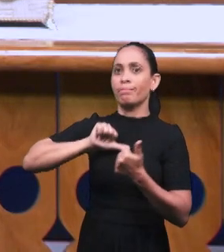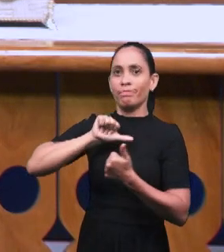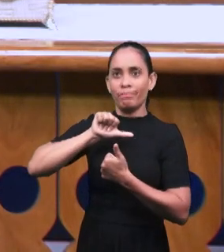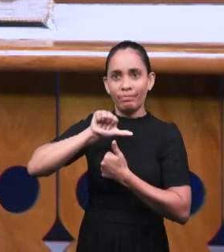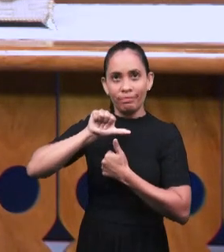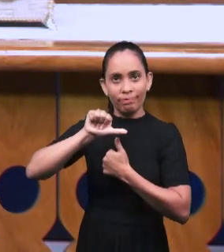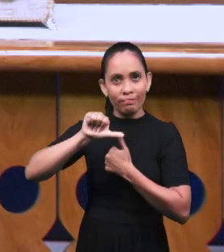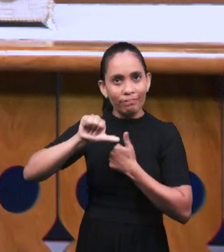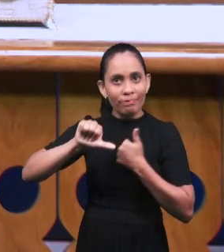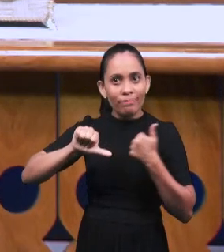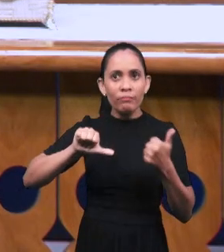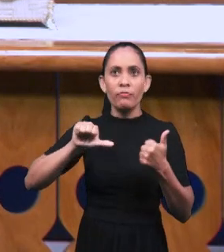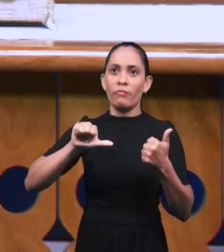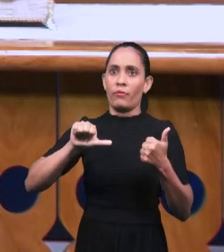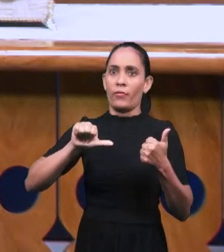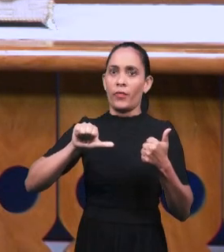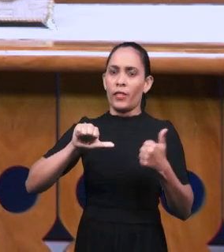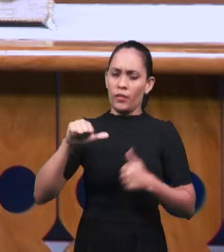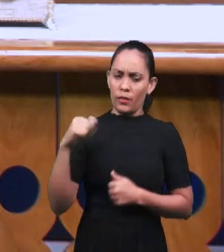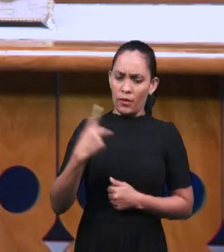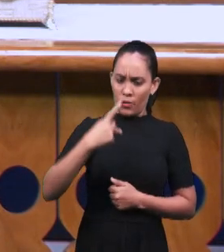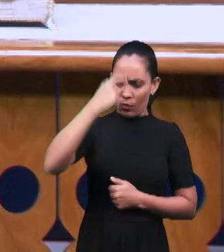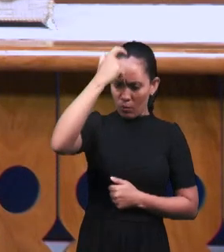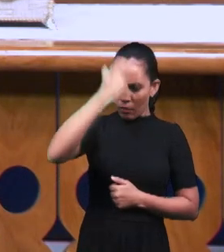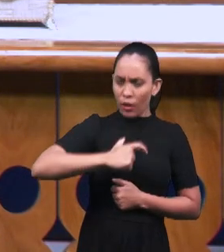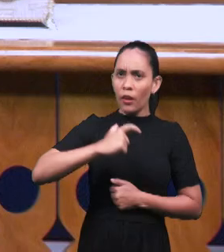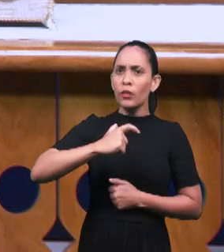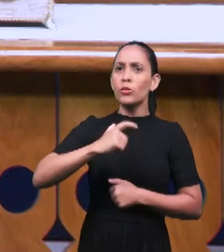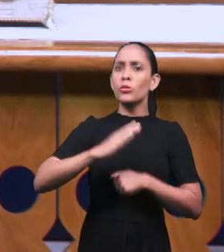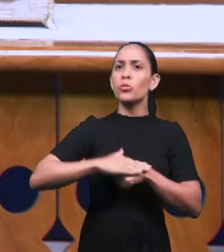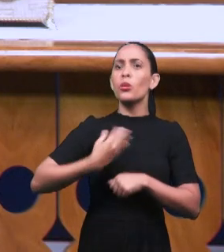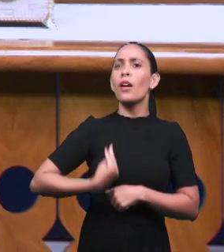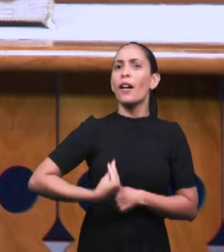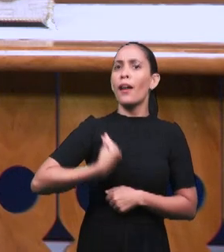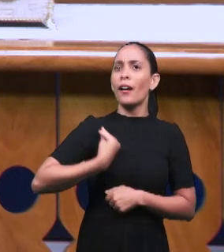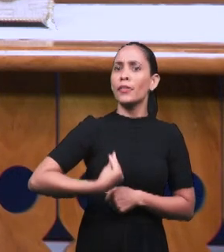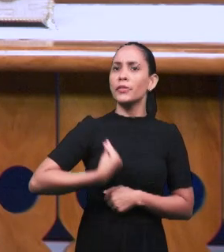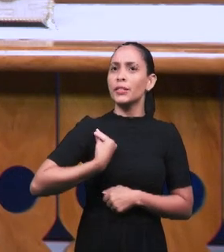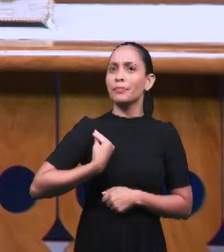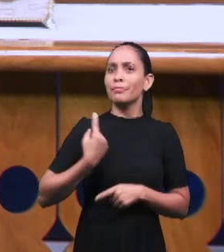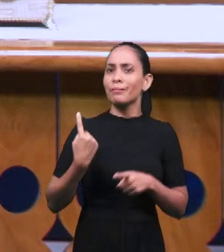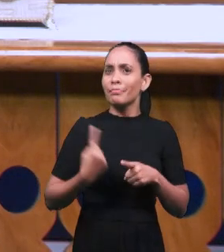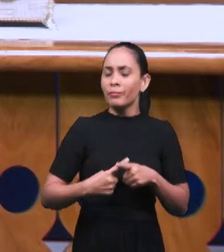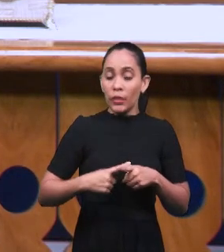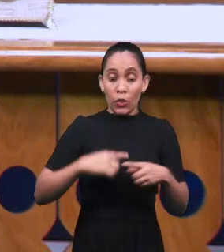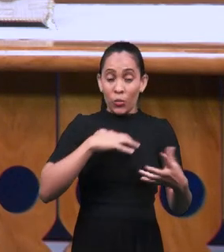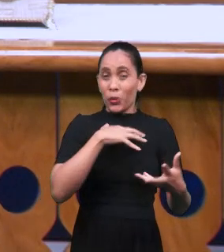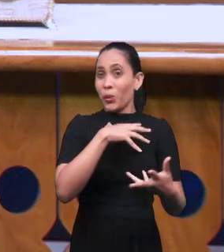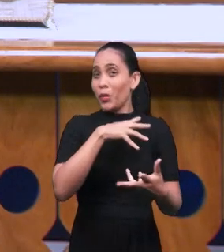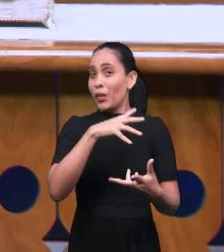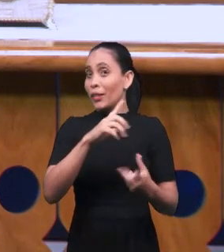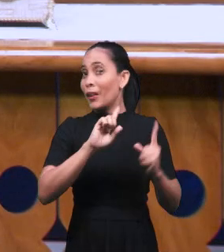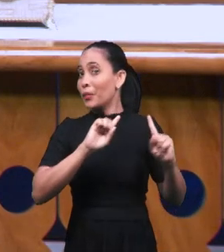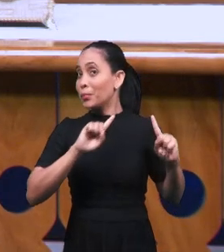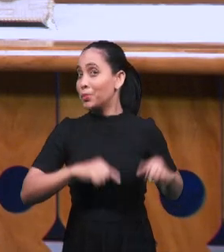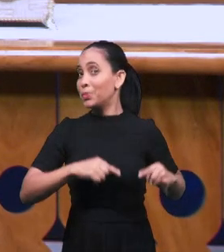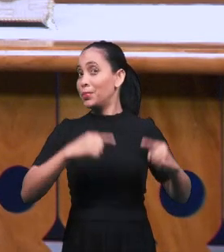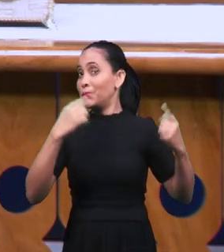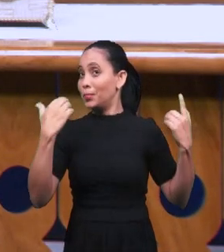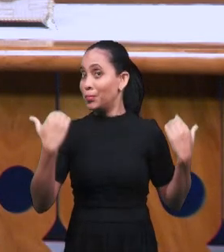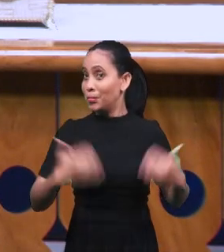vida em si, por causa do sol que já causticou. Meus irmãos, aí está um